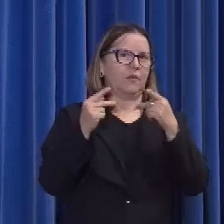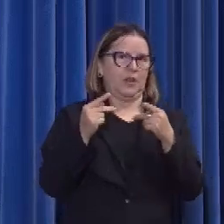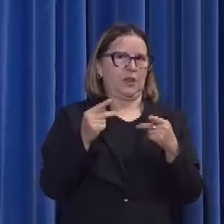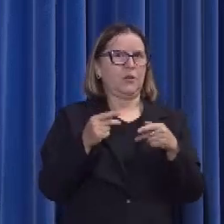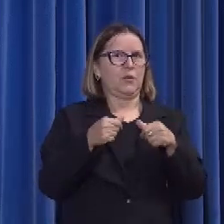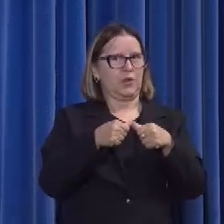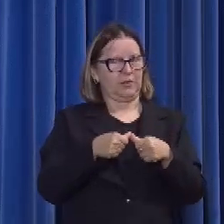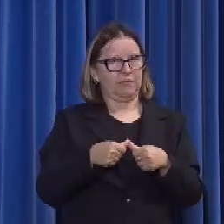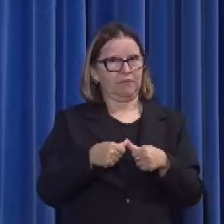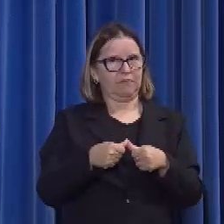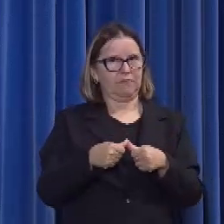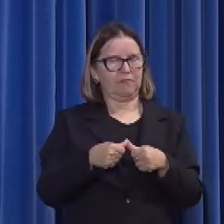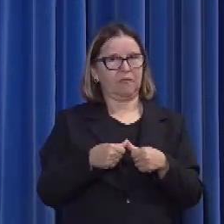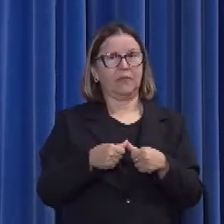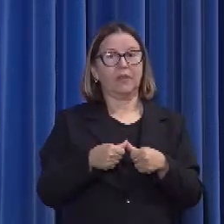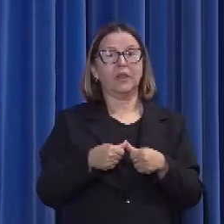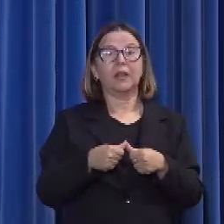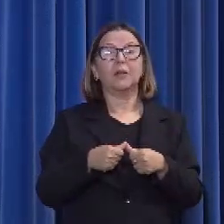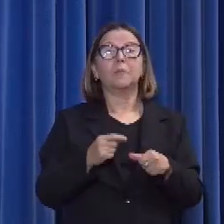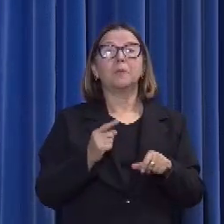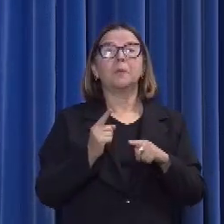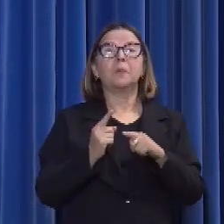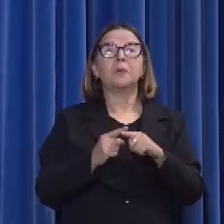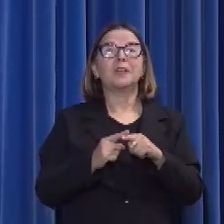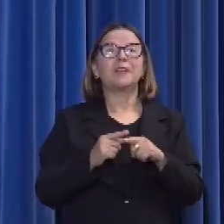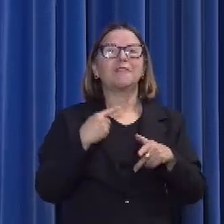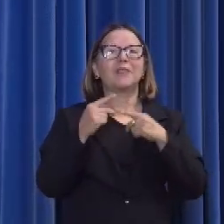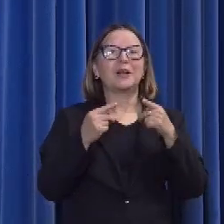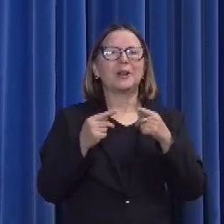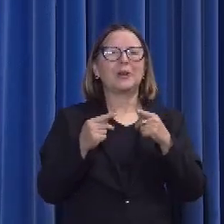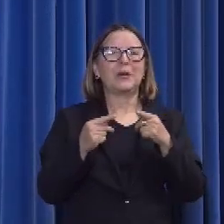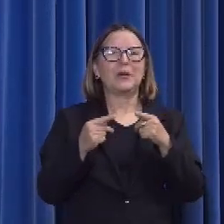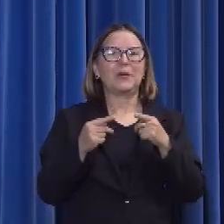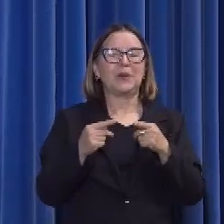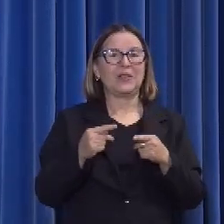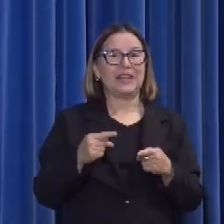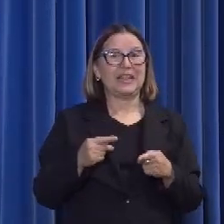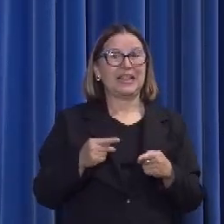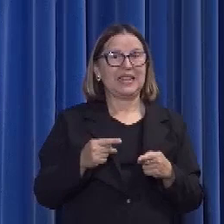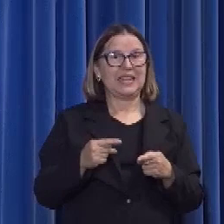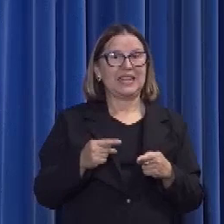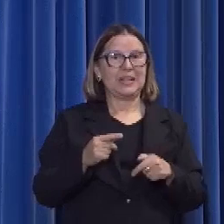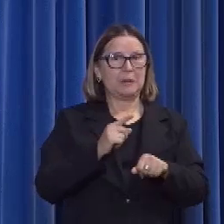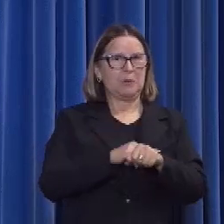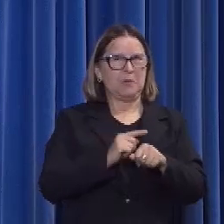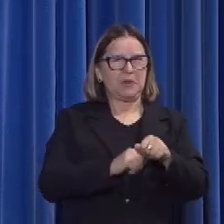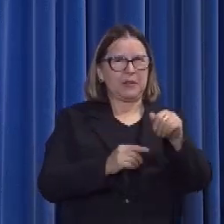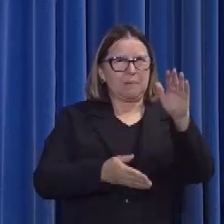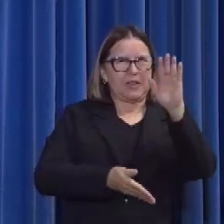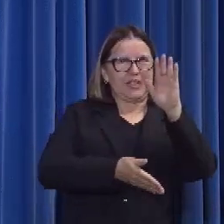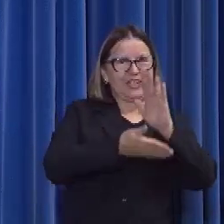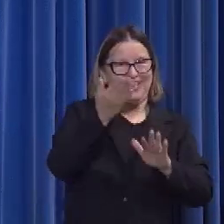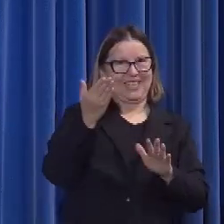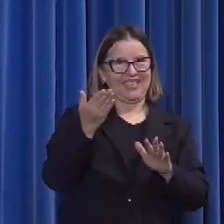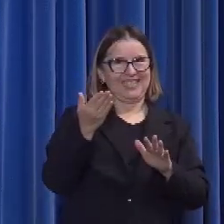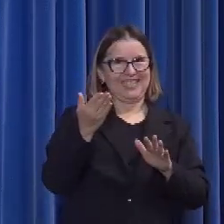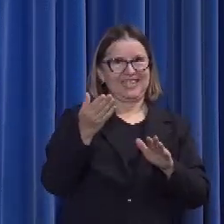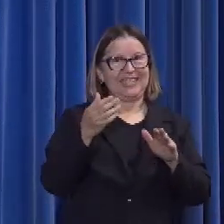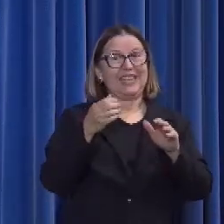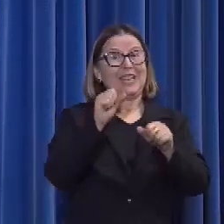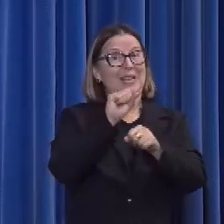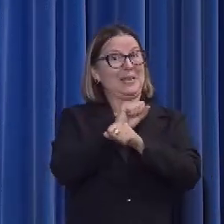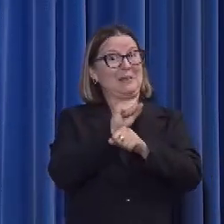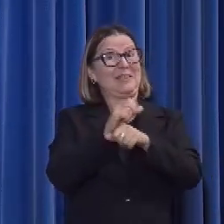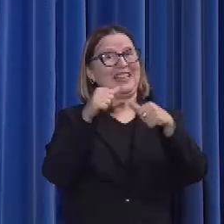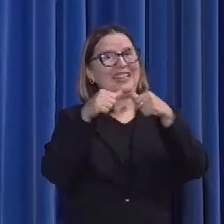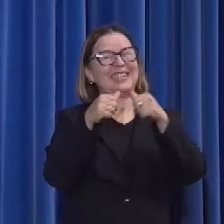daqui esperava estar com Cristo, o que é muito melhor. Ele não falou